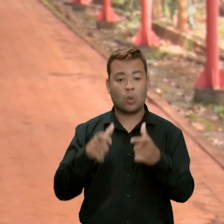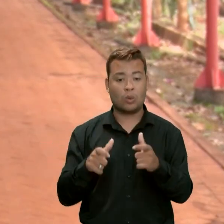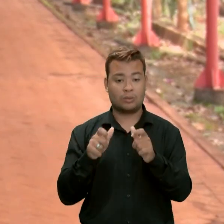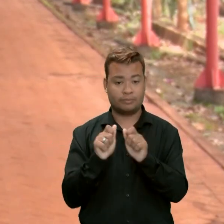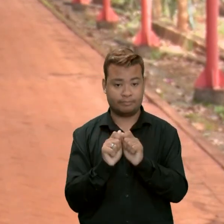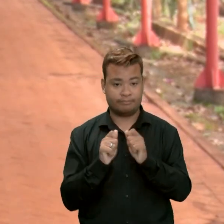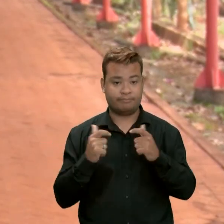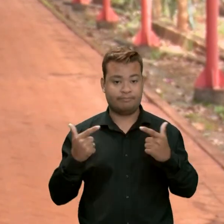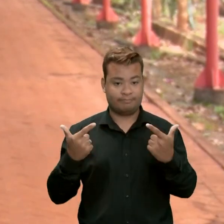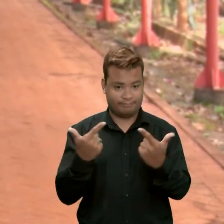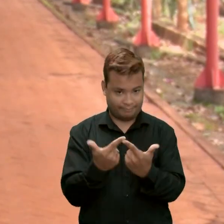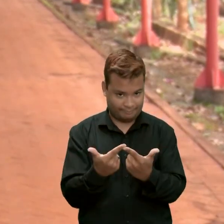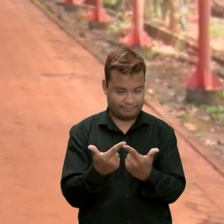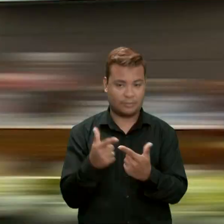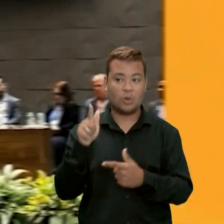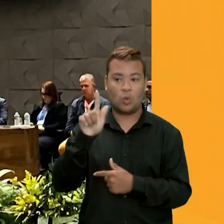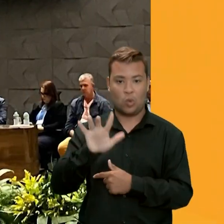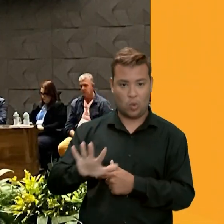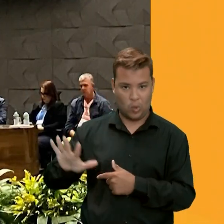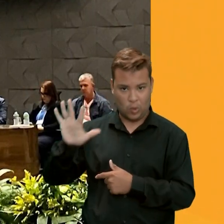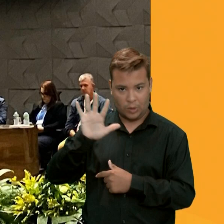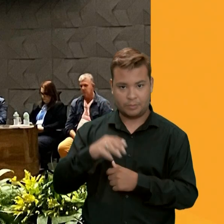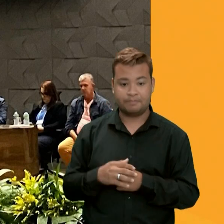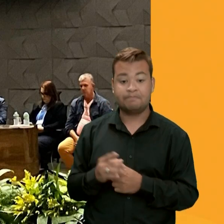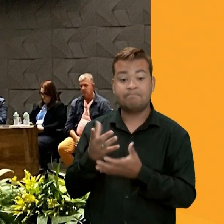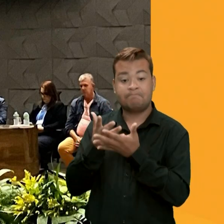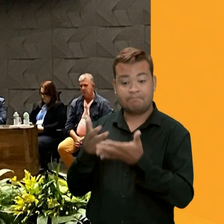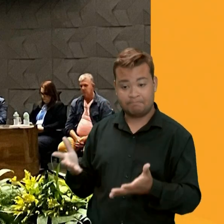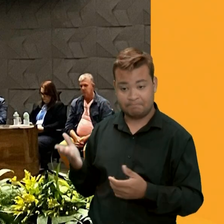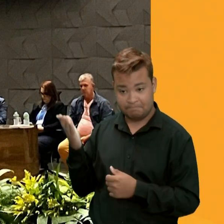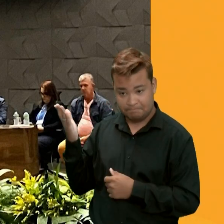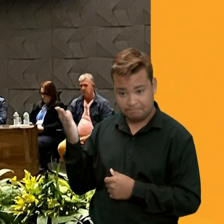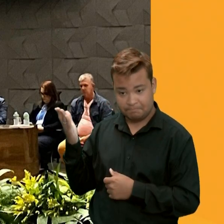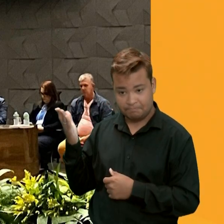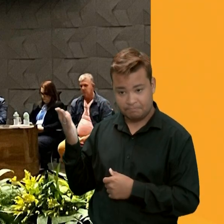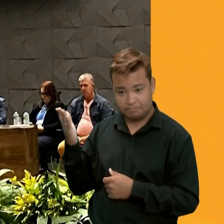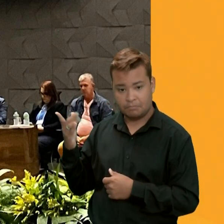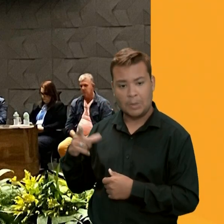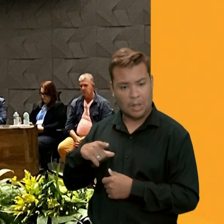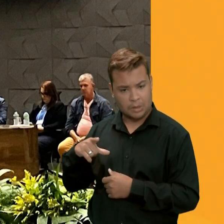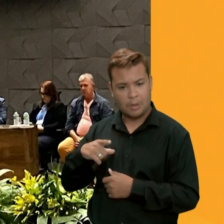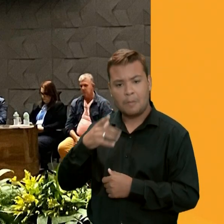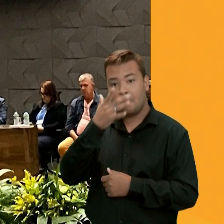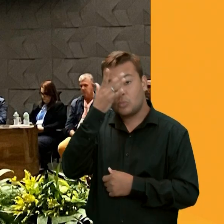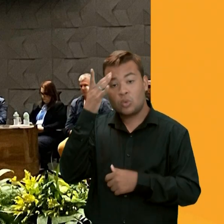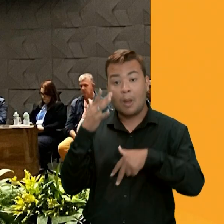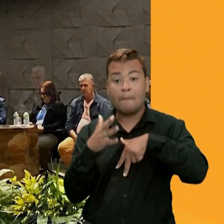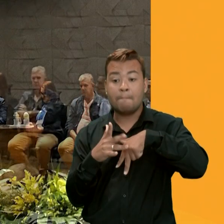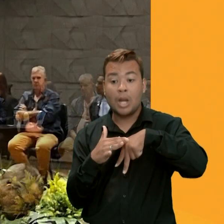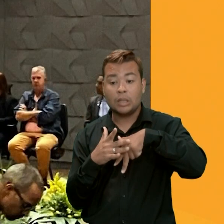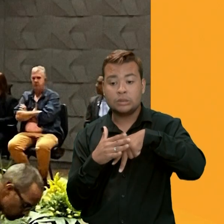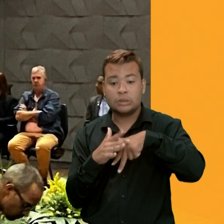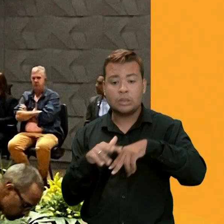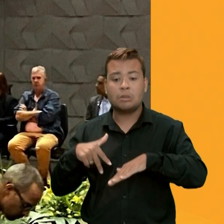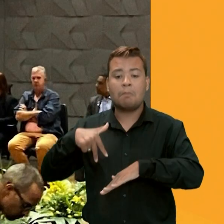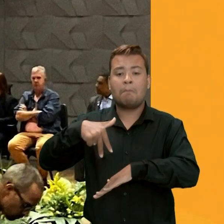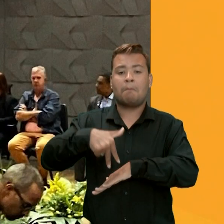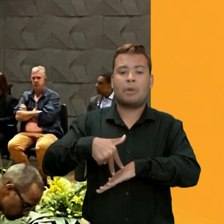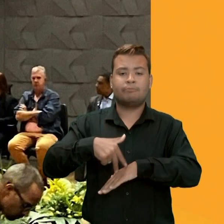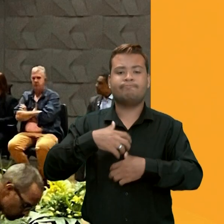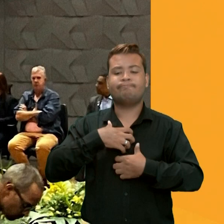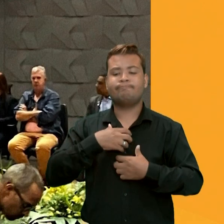Legislativa do Estado de Goiás. O evento contou com a participação de pacientes que deram seus depoimentos